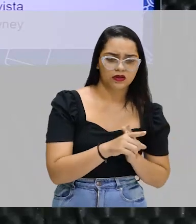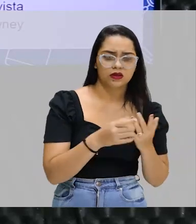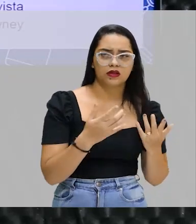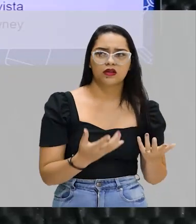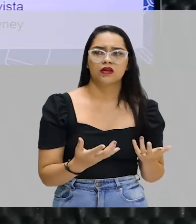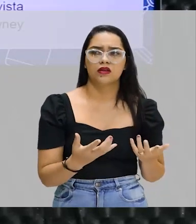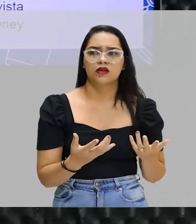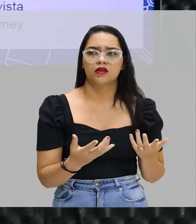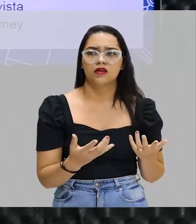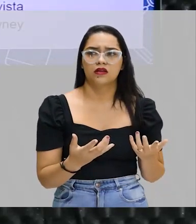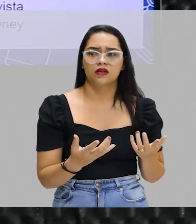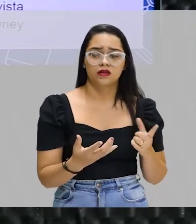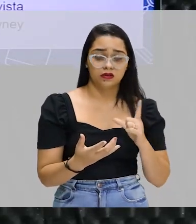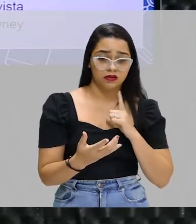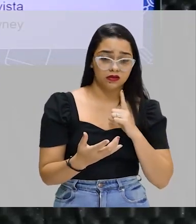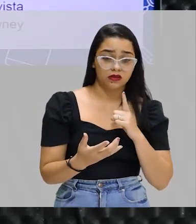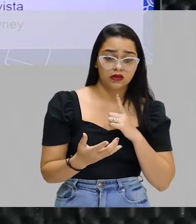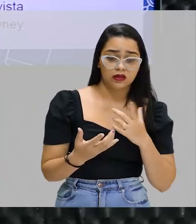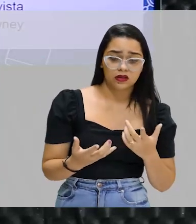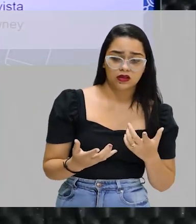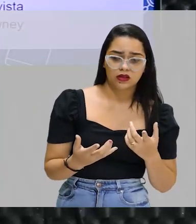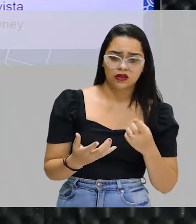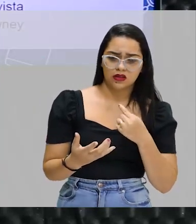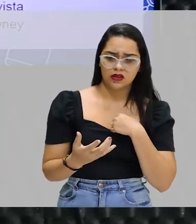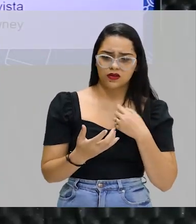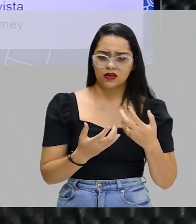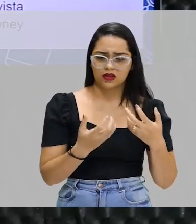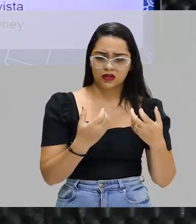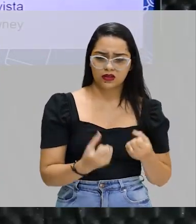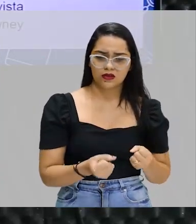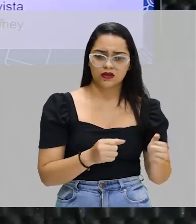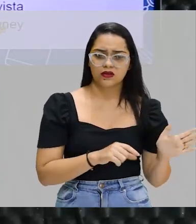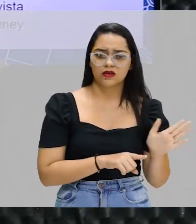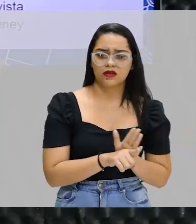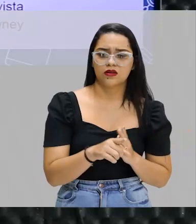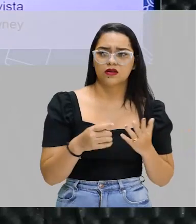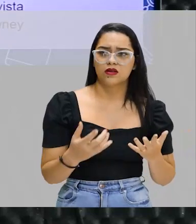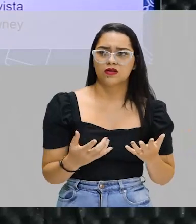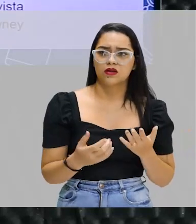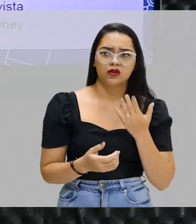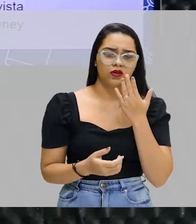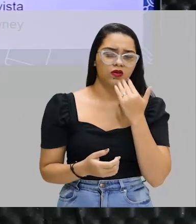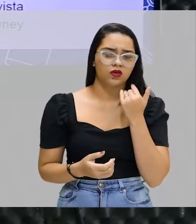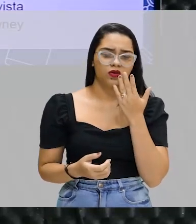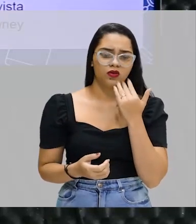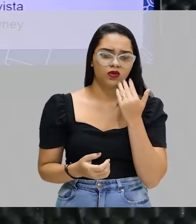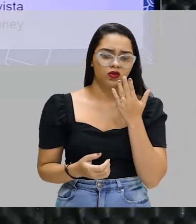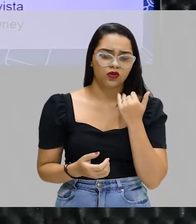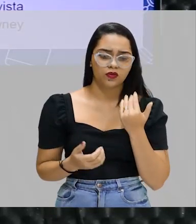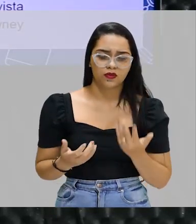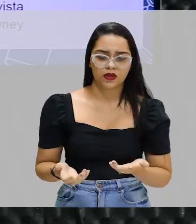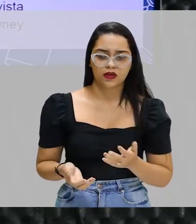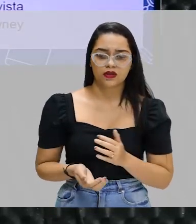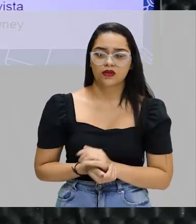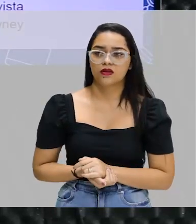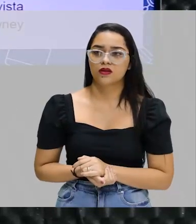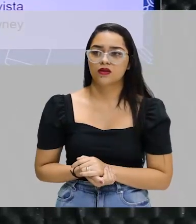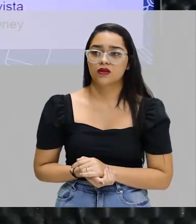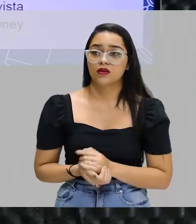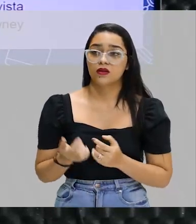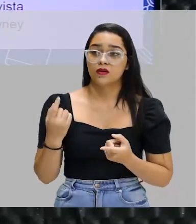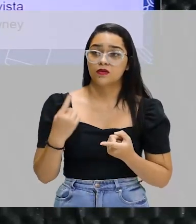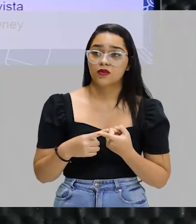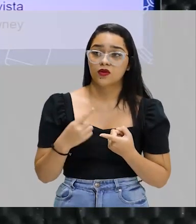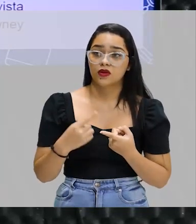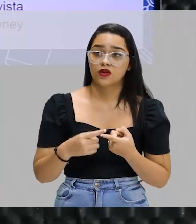questão existencial e eu recebo uma questão sobre comida de coelho. Tá? Por